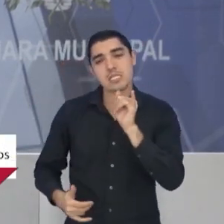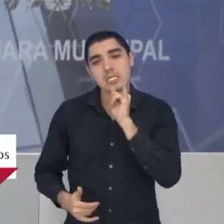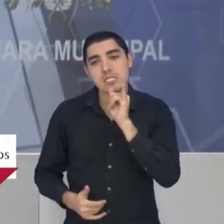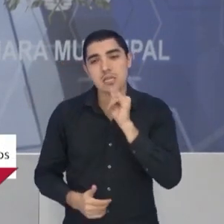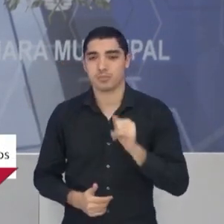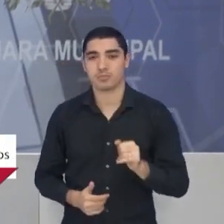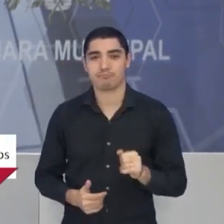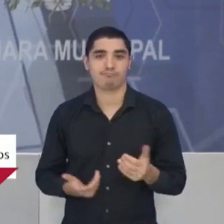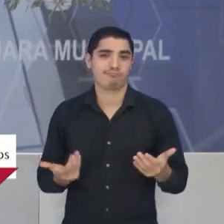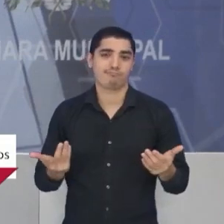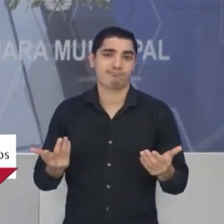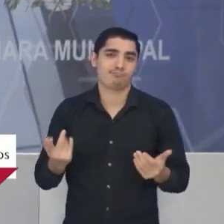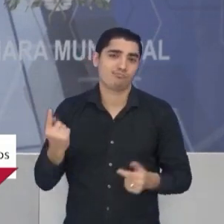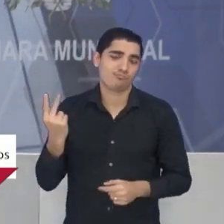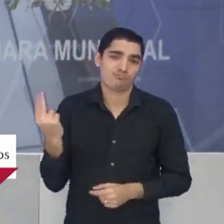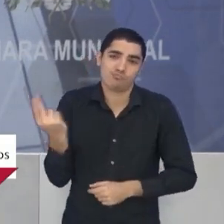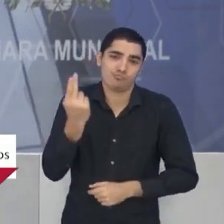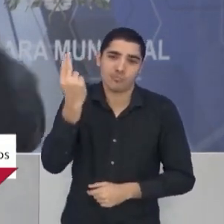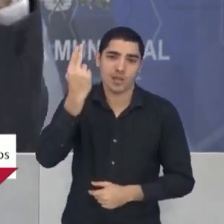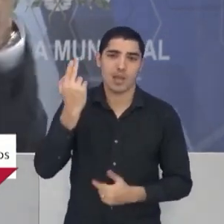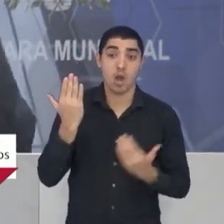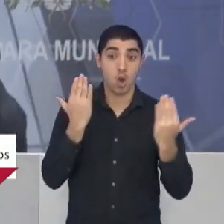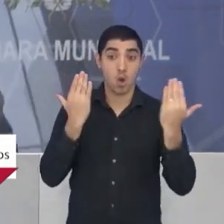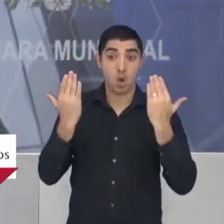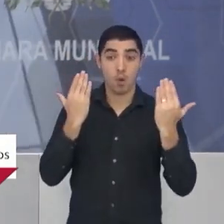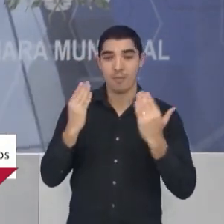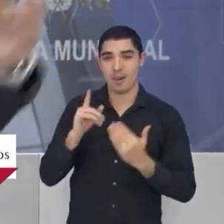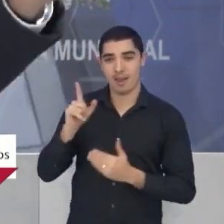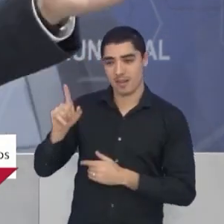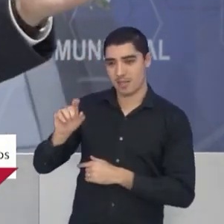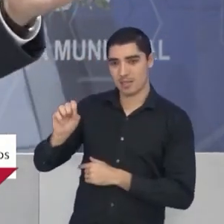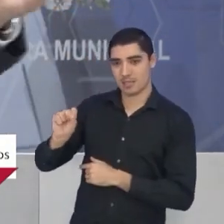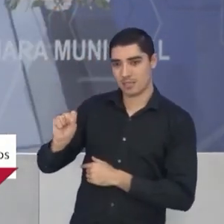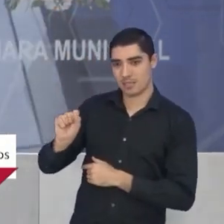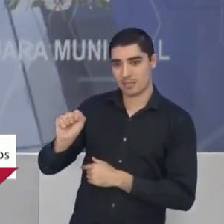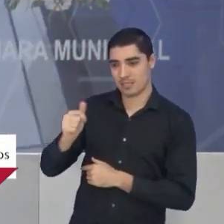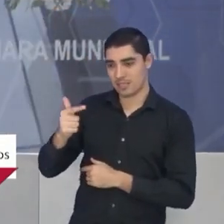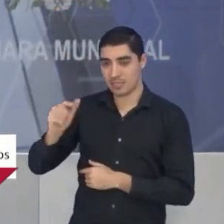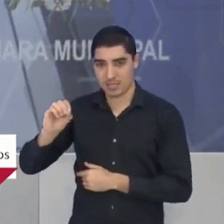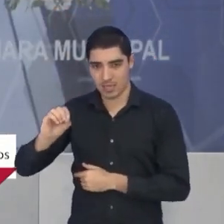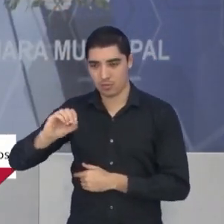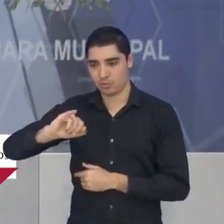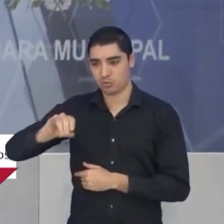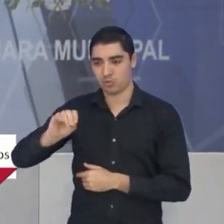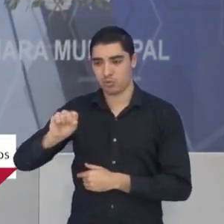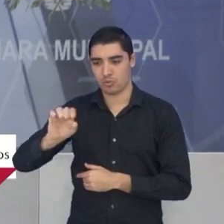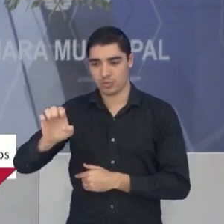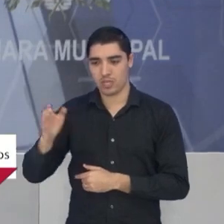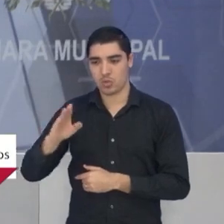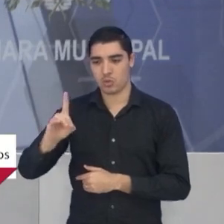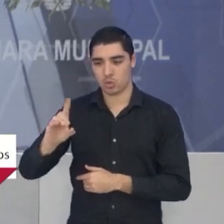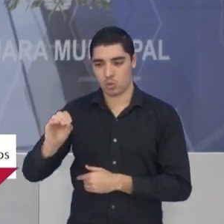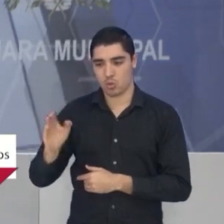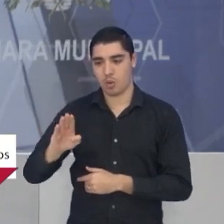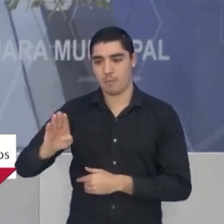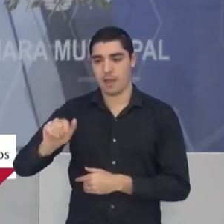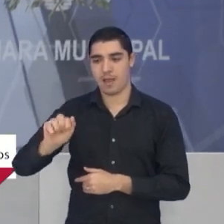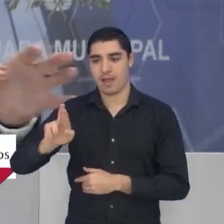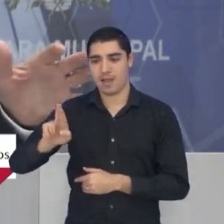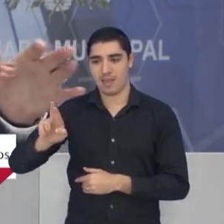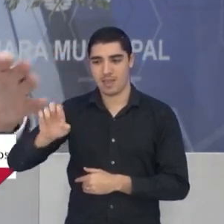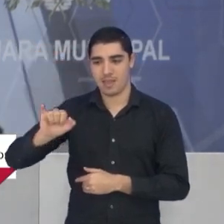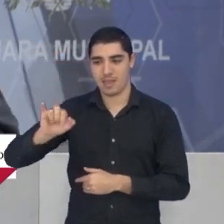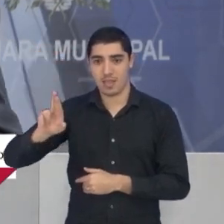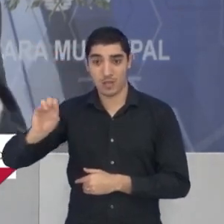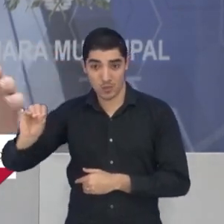poder comparar São José do Barreiro com São José dos Campos a a identidade tá no